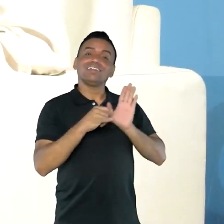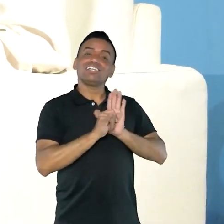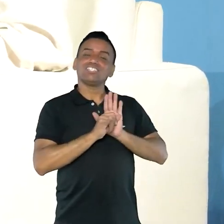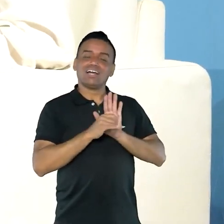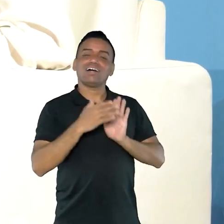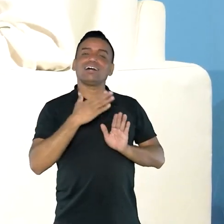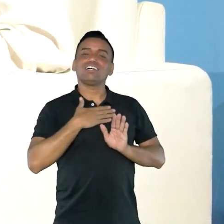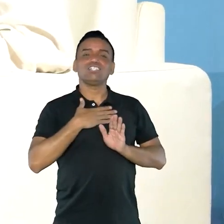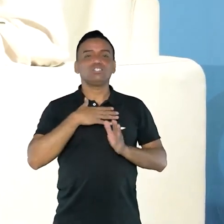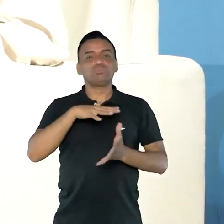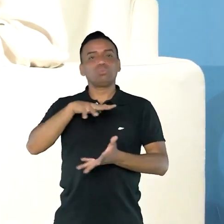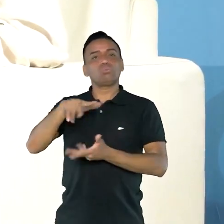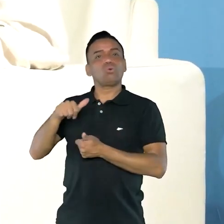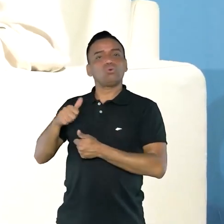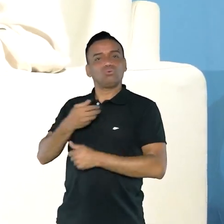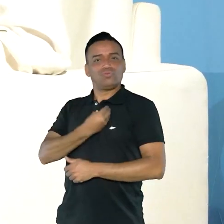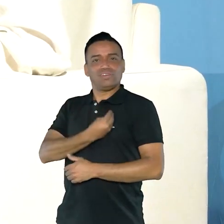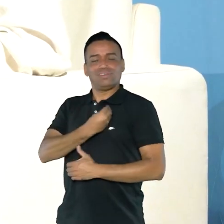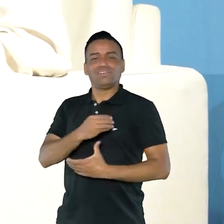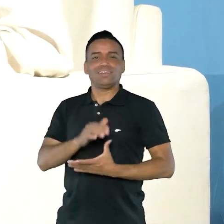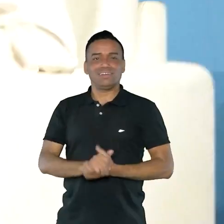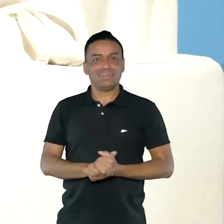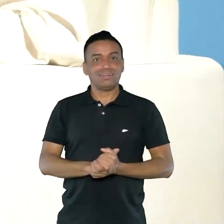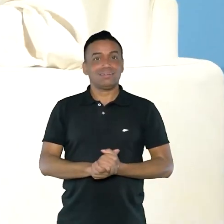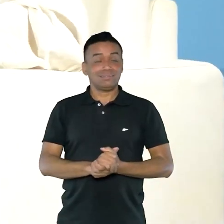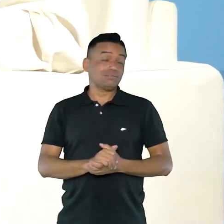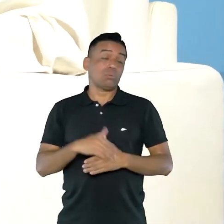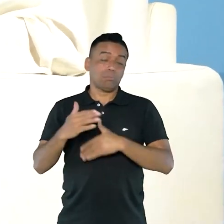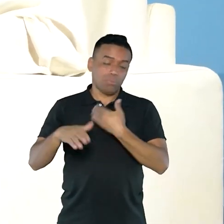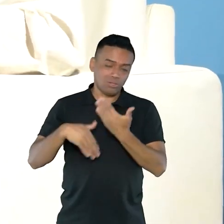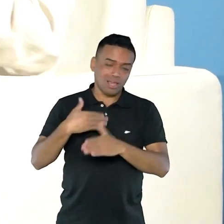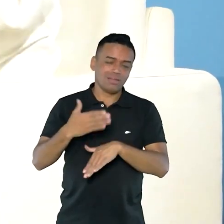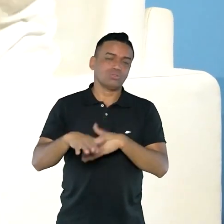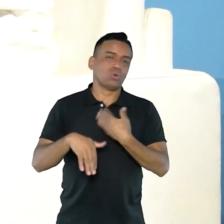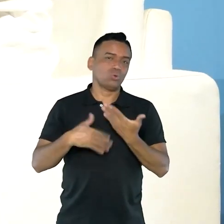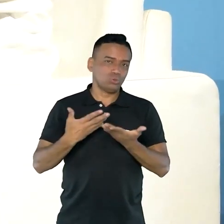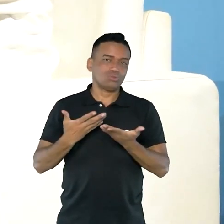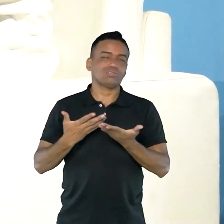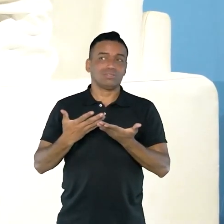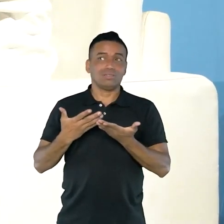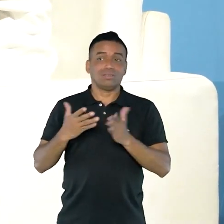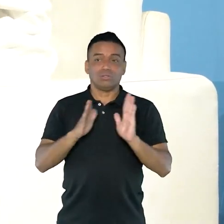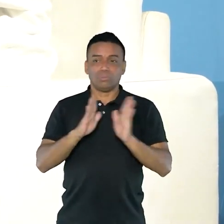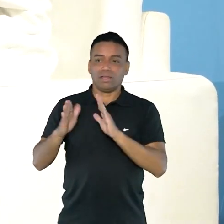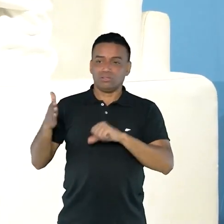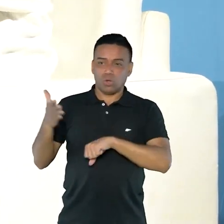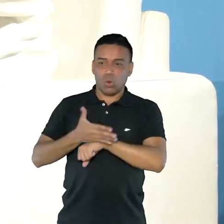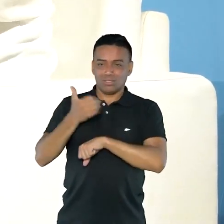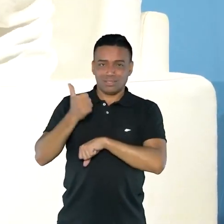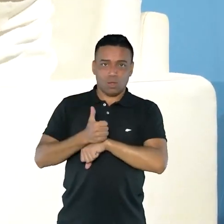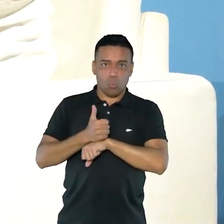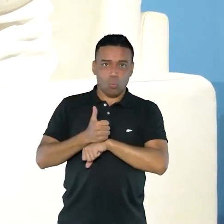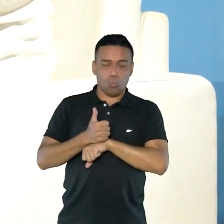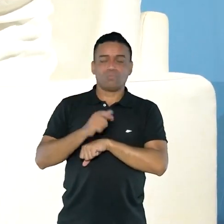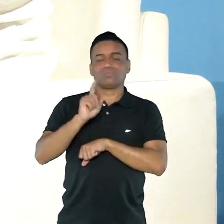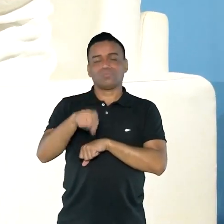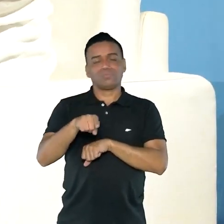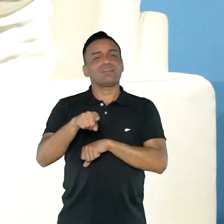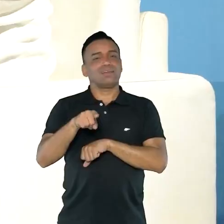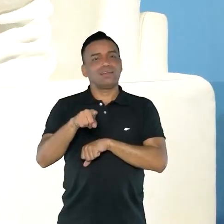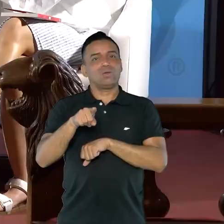Então, um dos efeitos desse processo todo, né, de colonização, é a questão